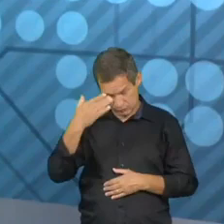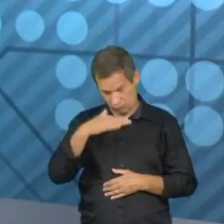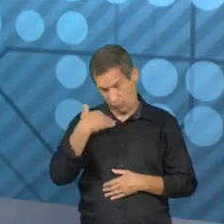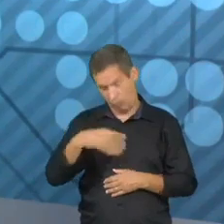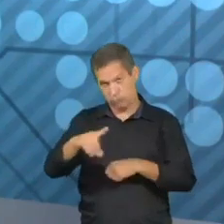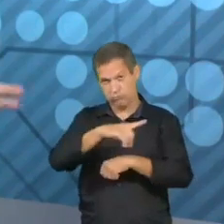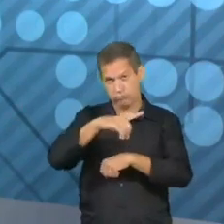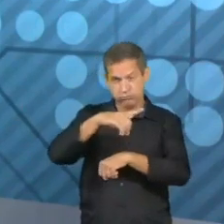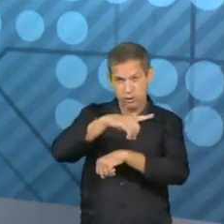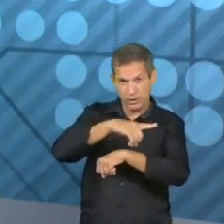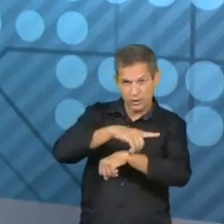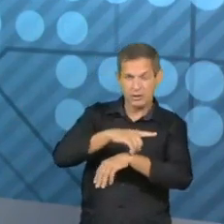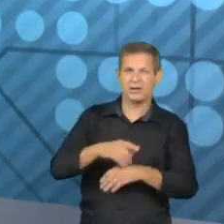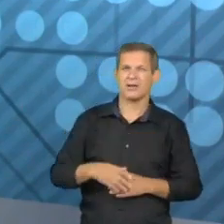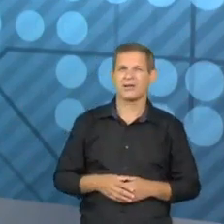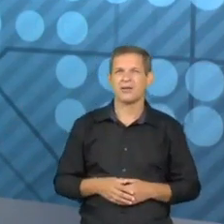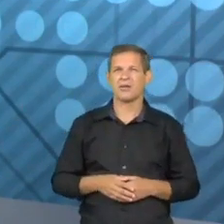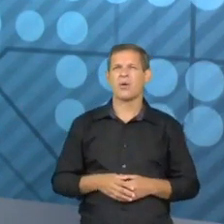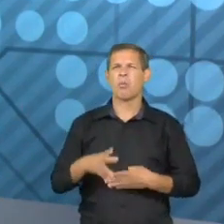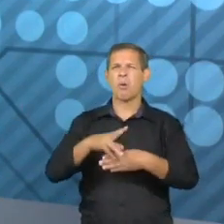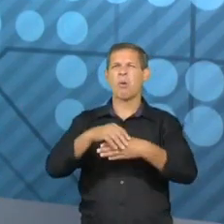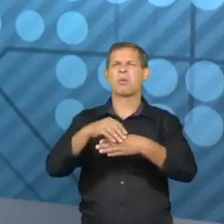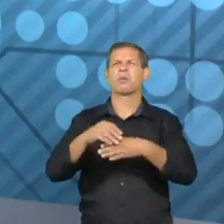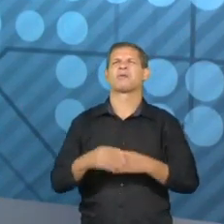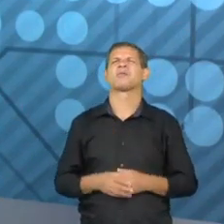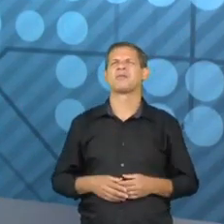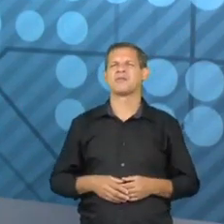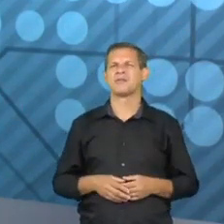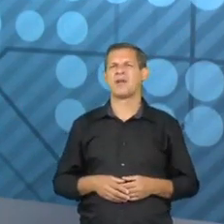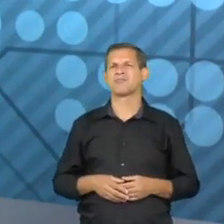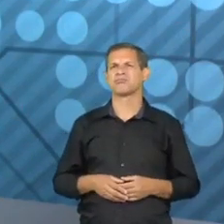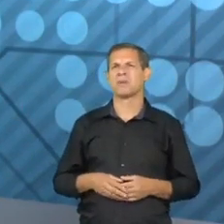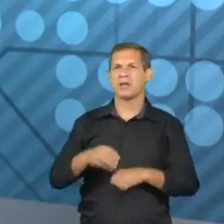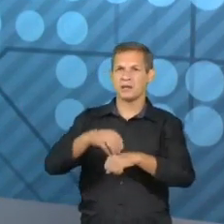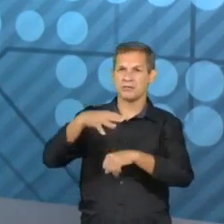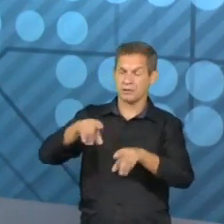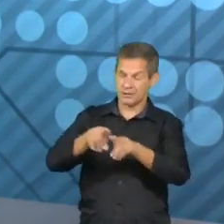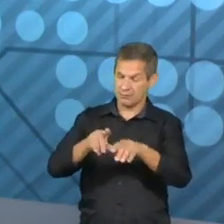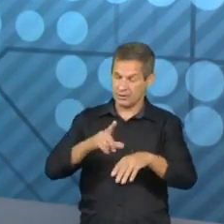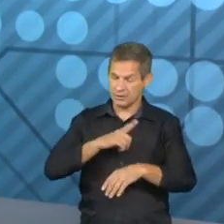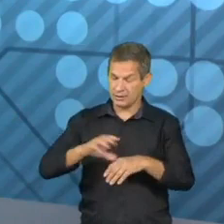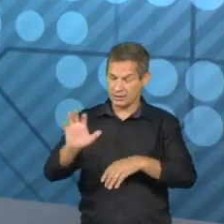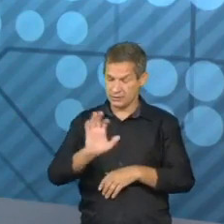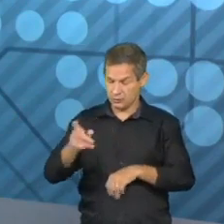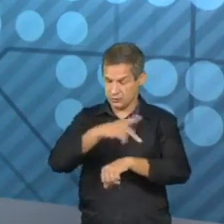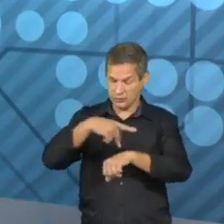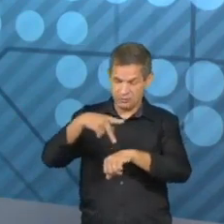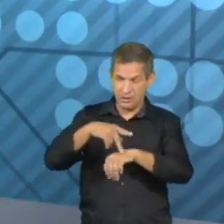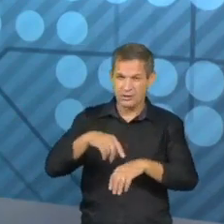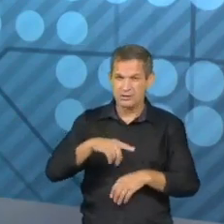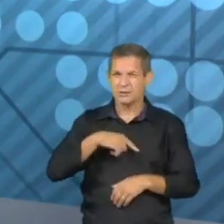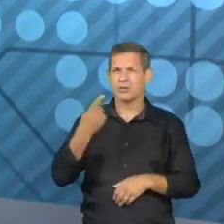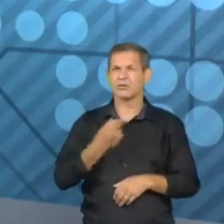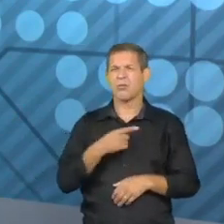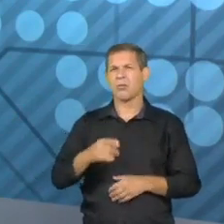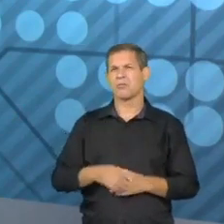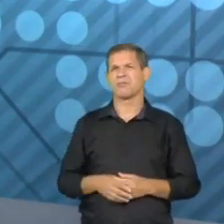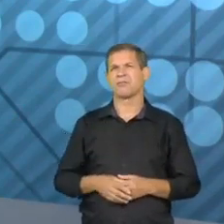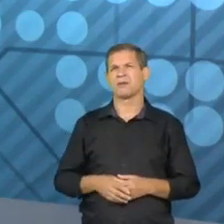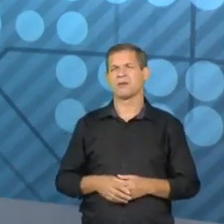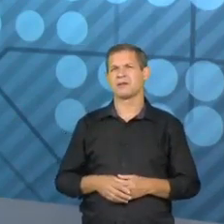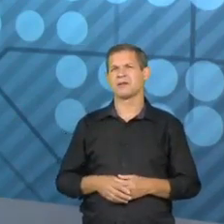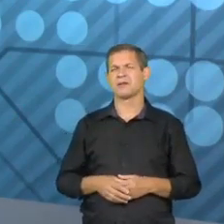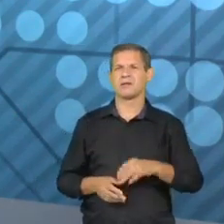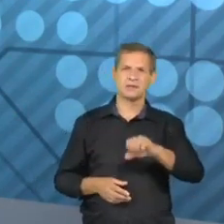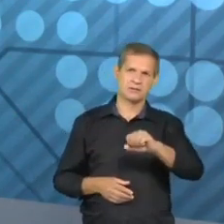né, que é uma doença infectocontagiosa. Tem outras regiões do país que nós temos casos, por exemplo, de